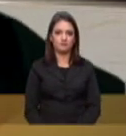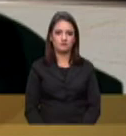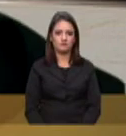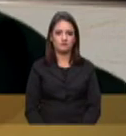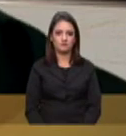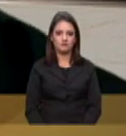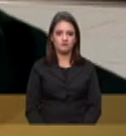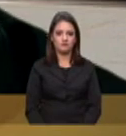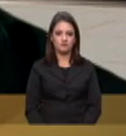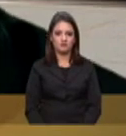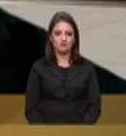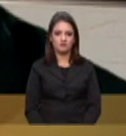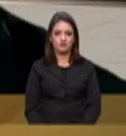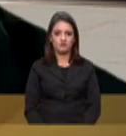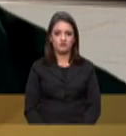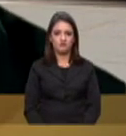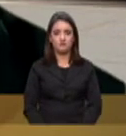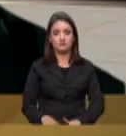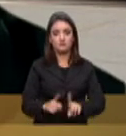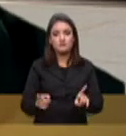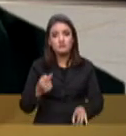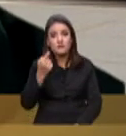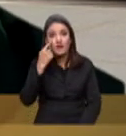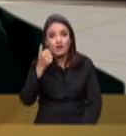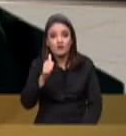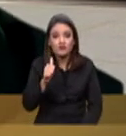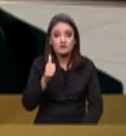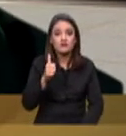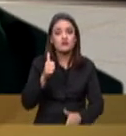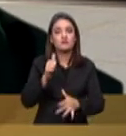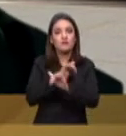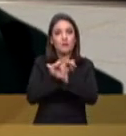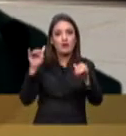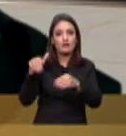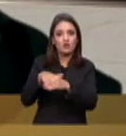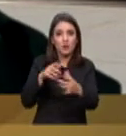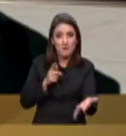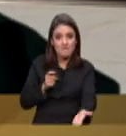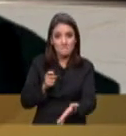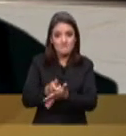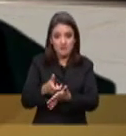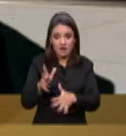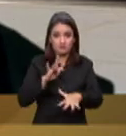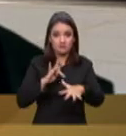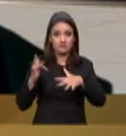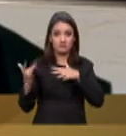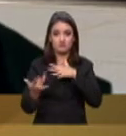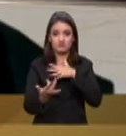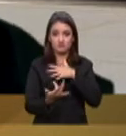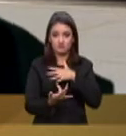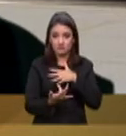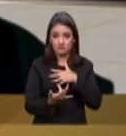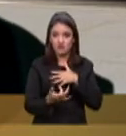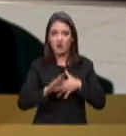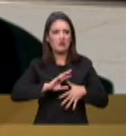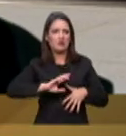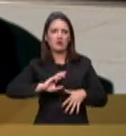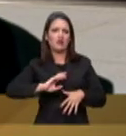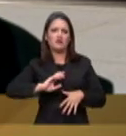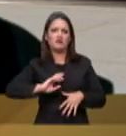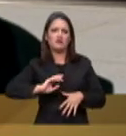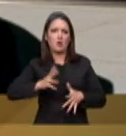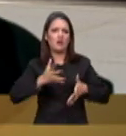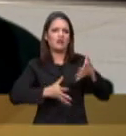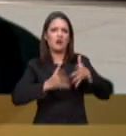De outro lado, criar balizas à propaganda eleitoral, paga nos veículos de comunicação social, não compromete a liberdade